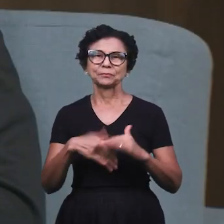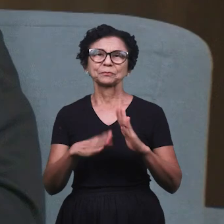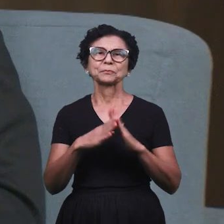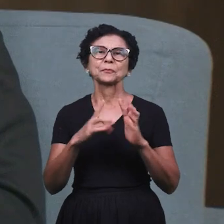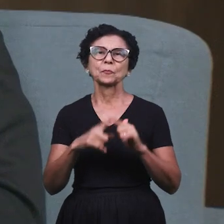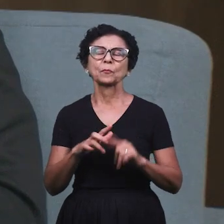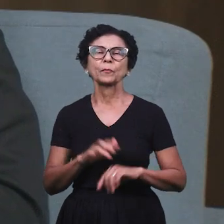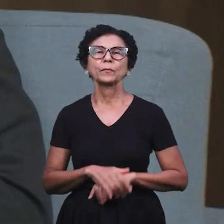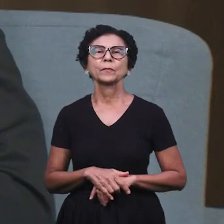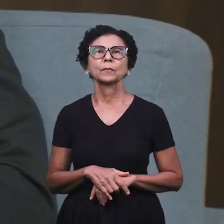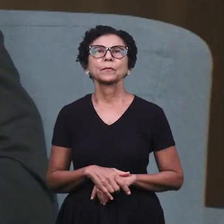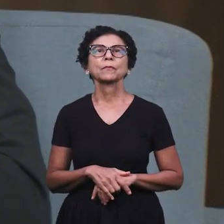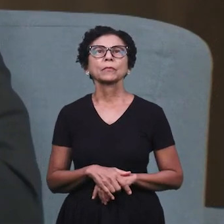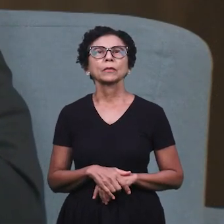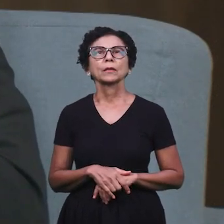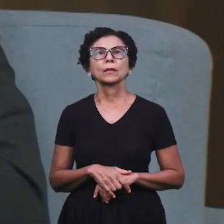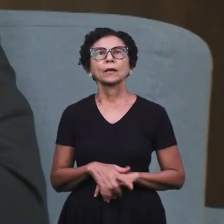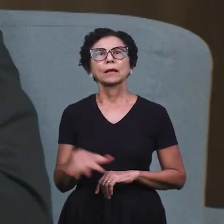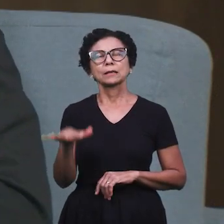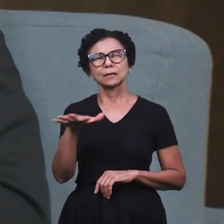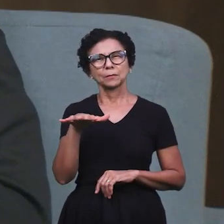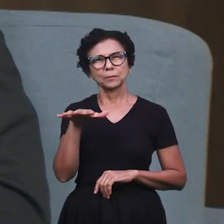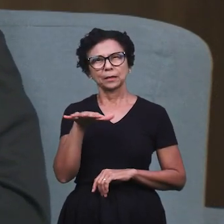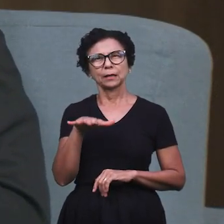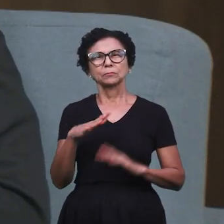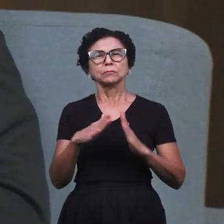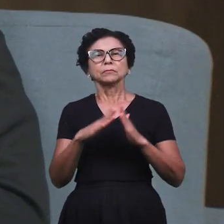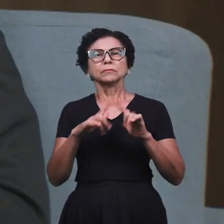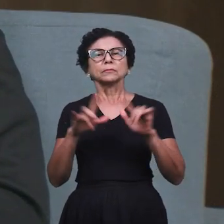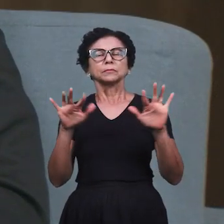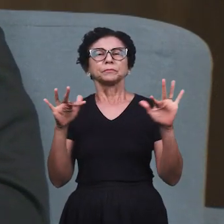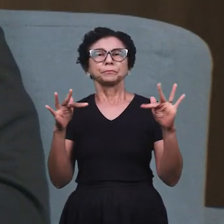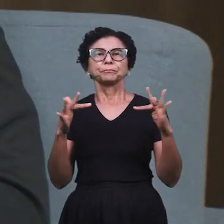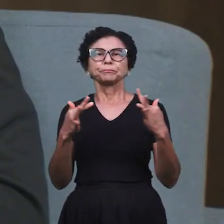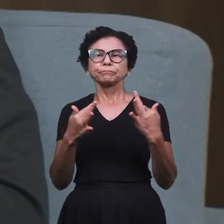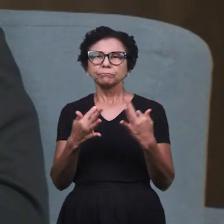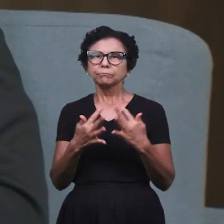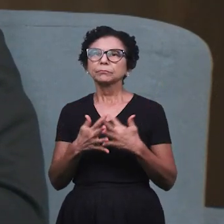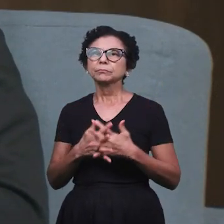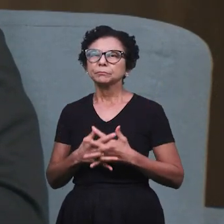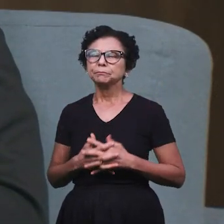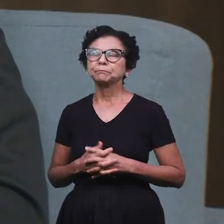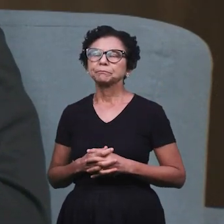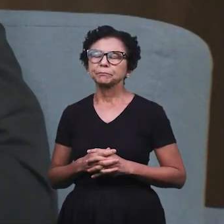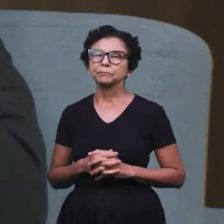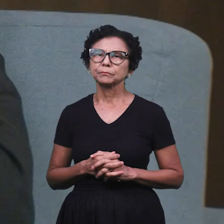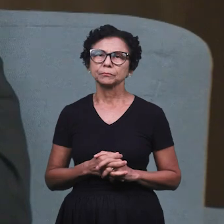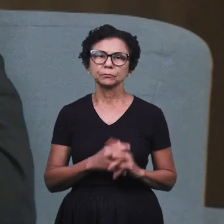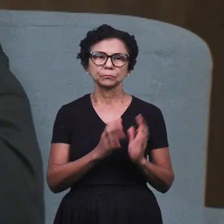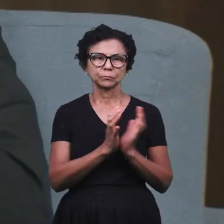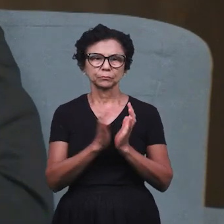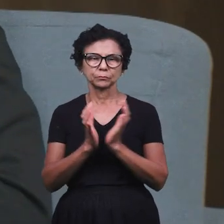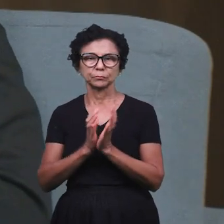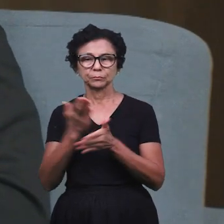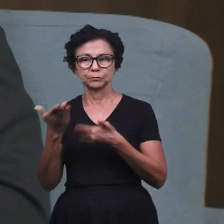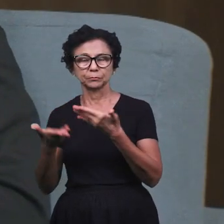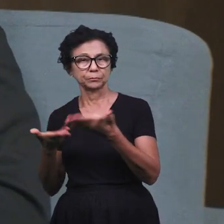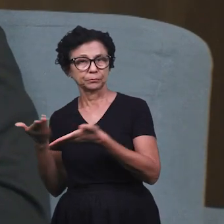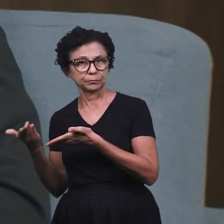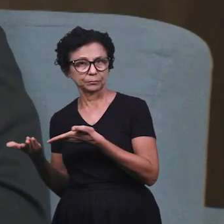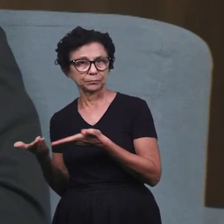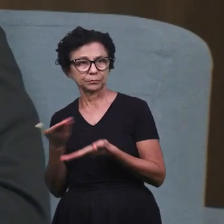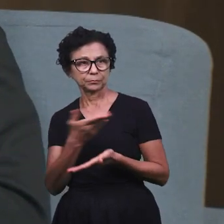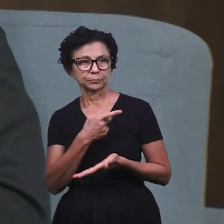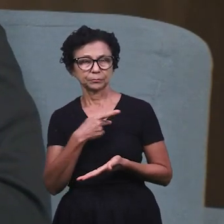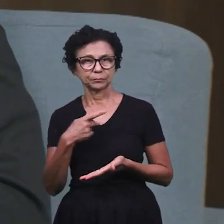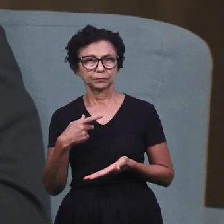Jesus. Realmente, esse ambiente da igreja é um ambiente familiar, e nós vemos isso, E os grupos de assistência, como citado aqui pelo